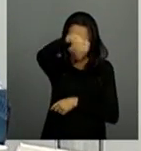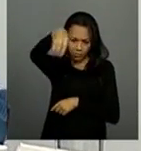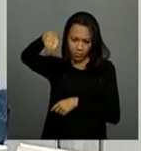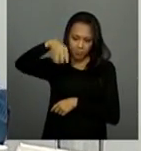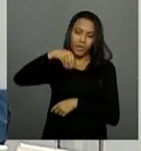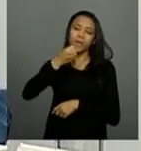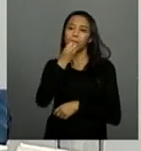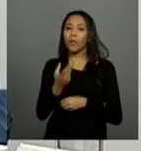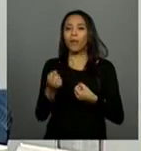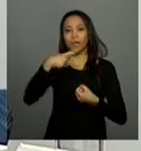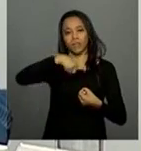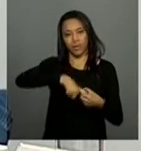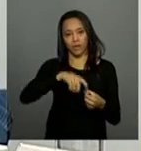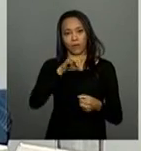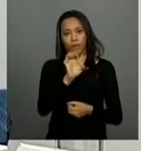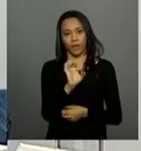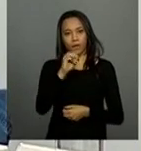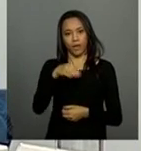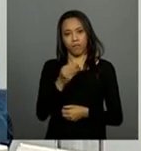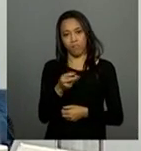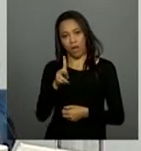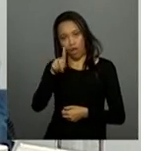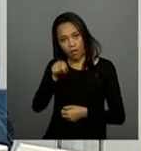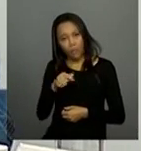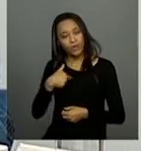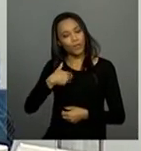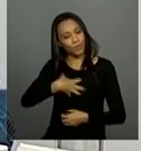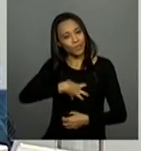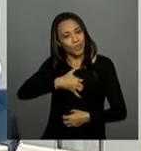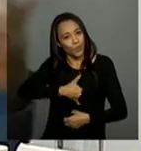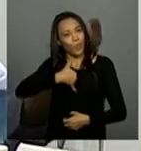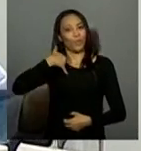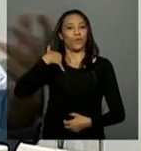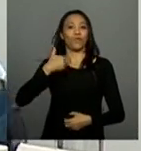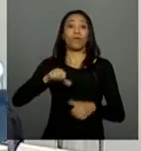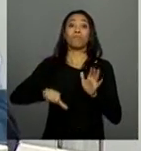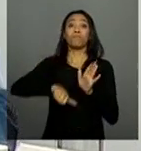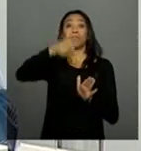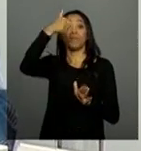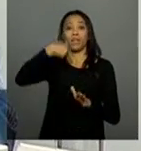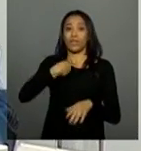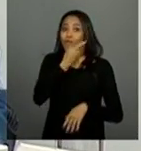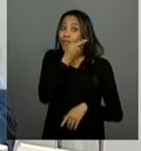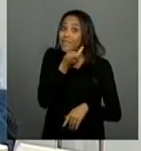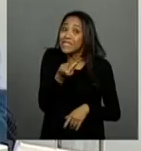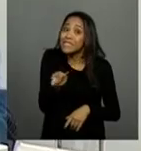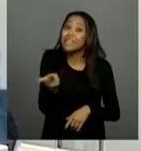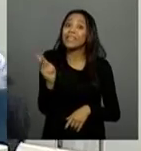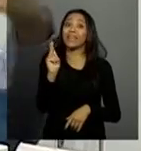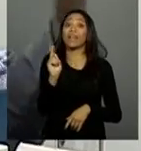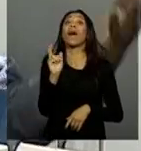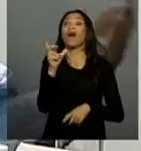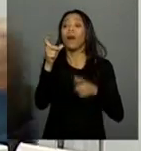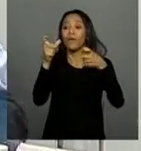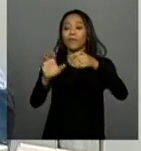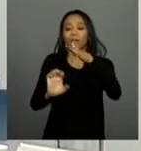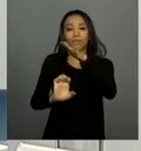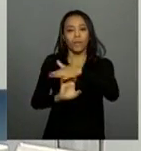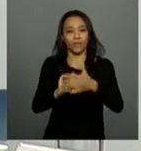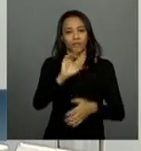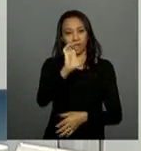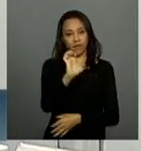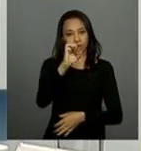Embrapa, essa parceria. Que eu tenho muito orgulho de dizer que eu fui a primeira ministra do Meio Ambiente que visitou a Embrapa, para vocês terem ideia. Tá? Que foi fazer